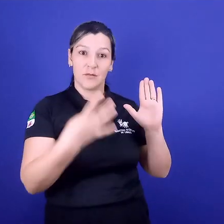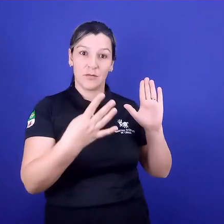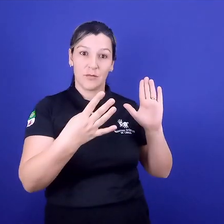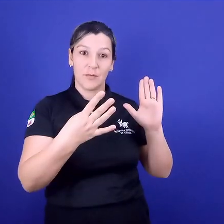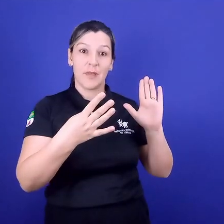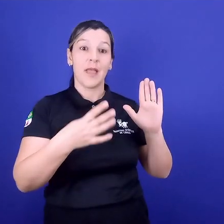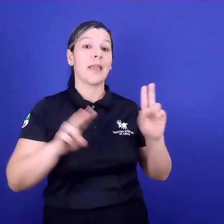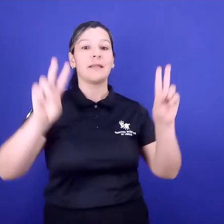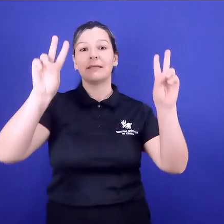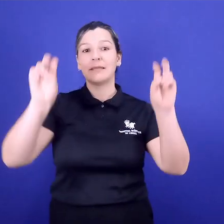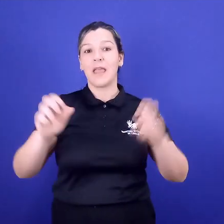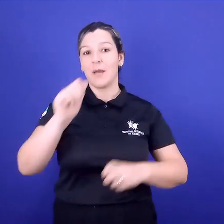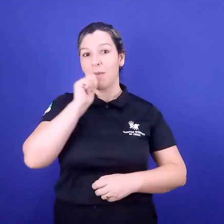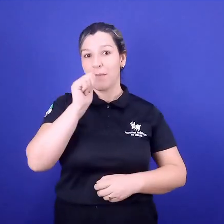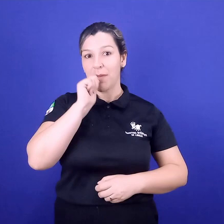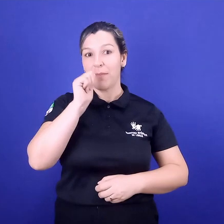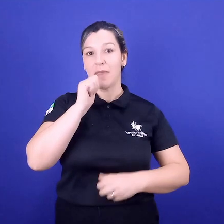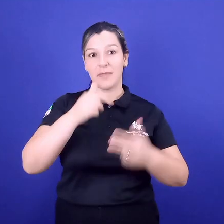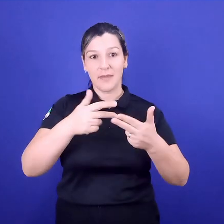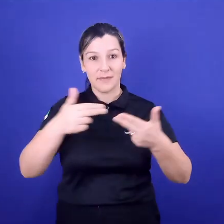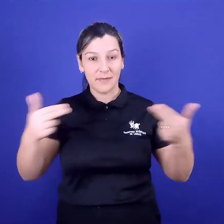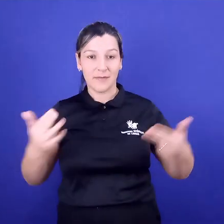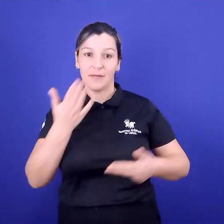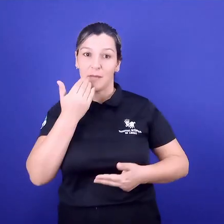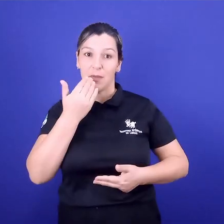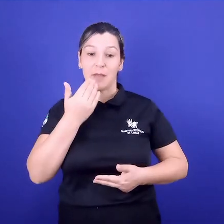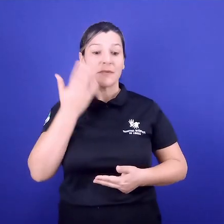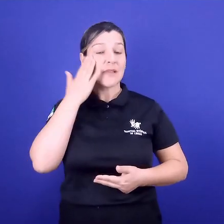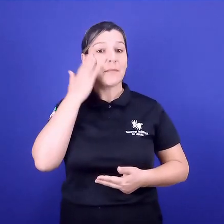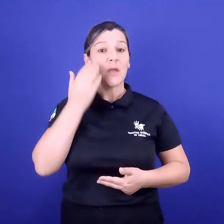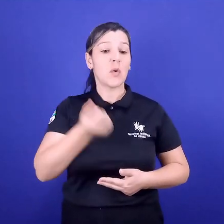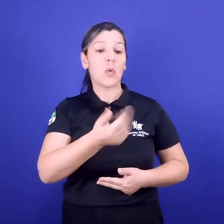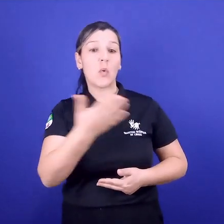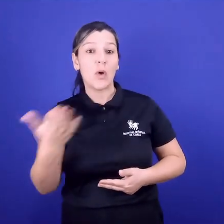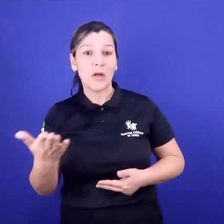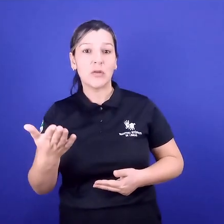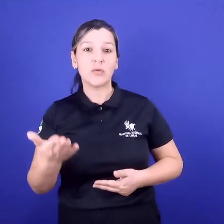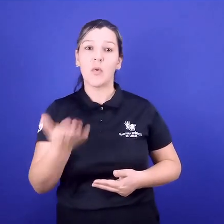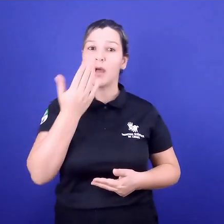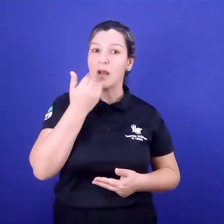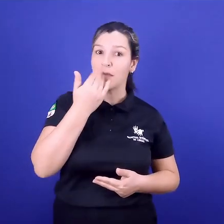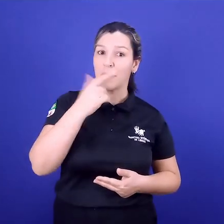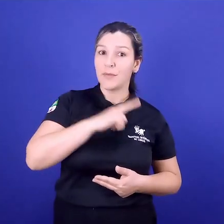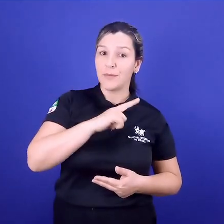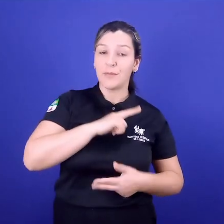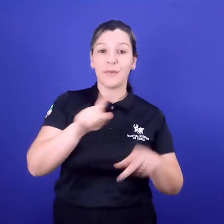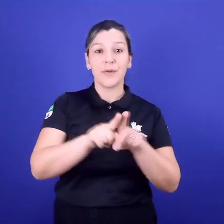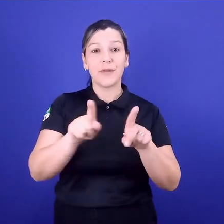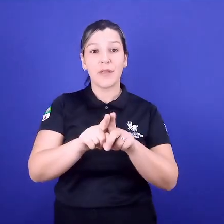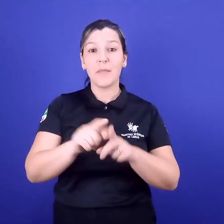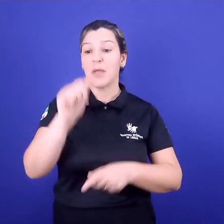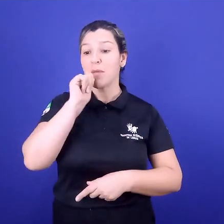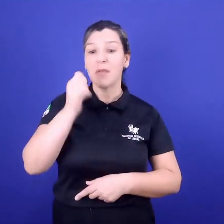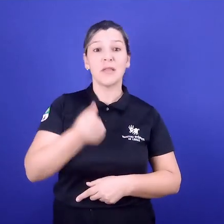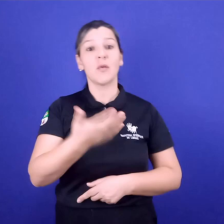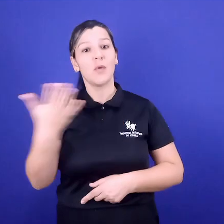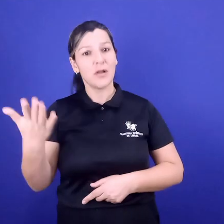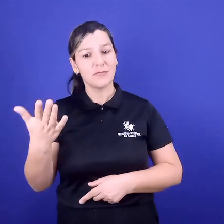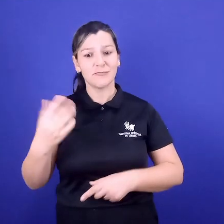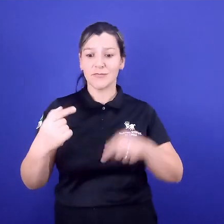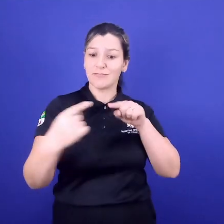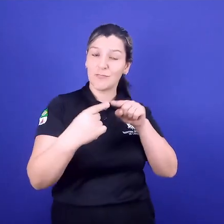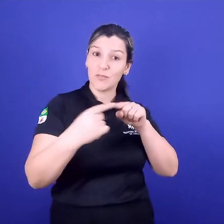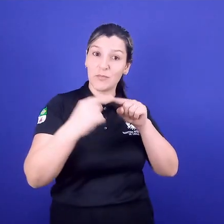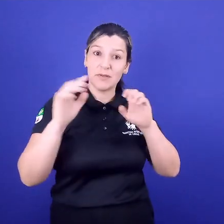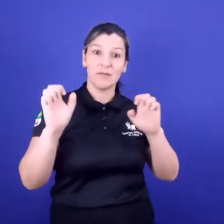alimentos e bebidas, que fala sobre a quantidade de alimentos e bebidas adequados para a gente servir em um evento. A gente